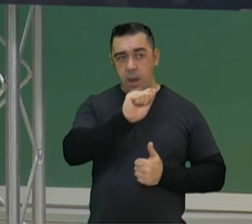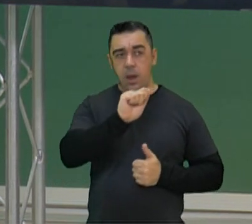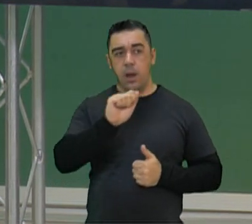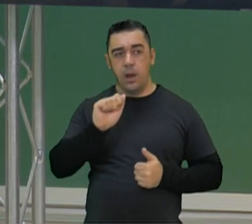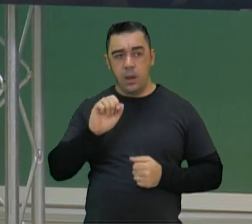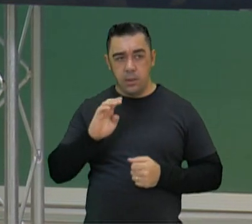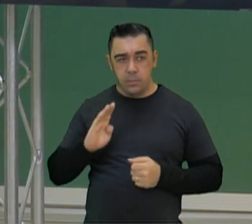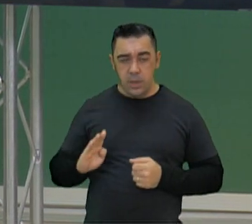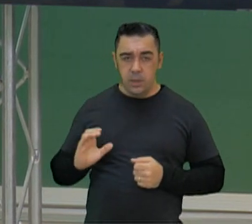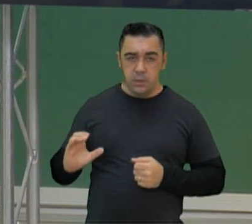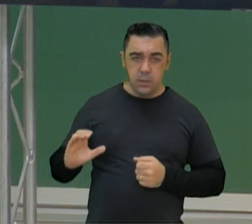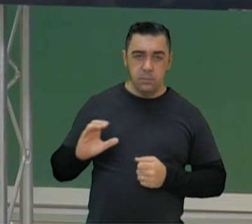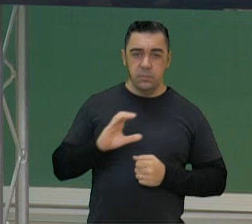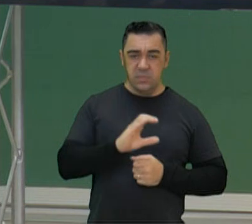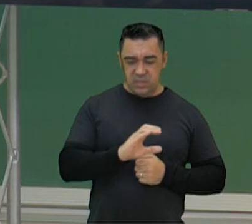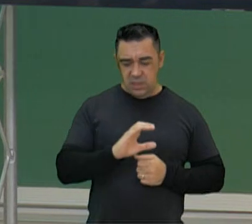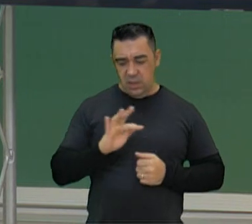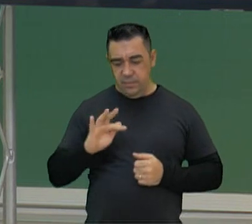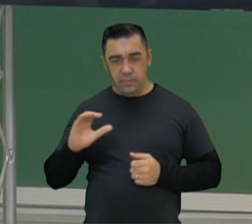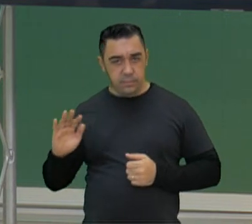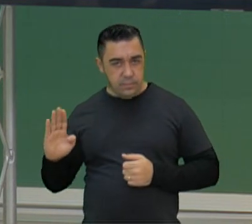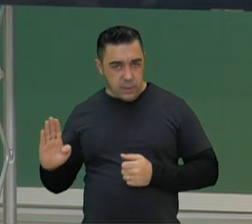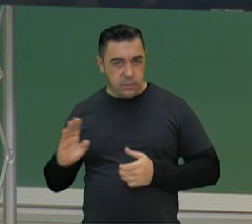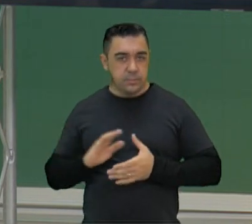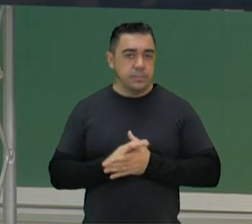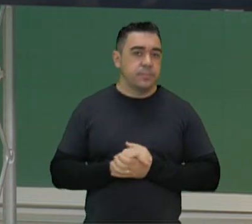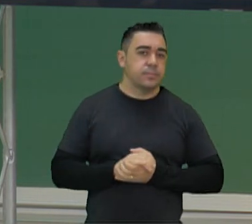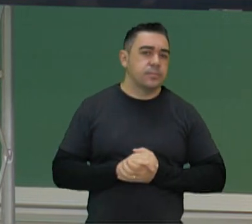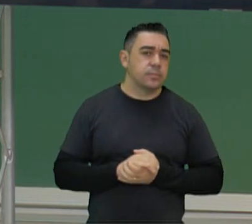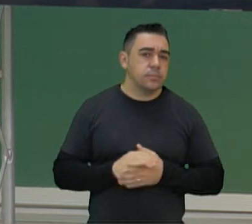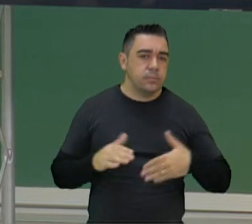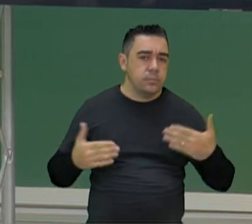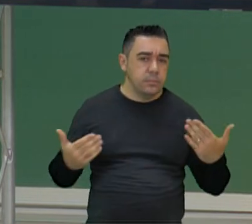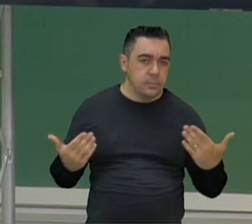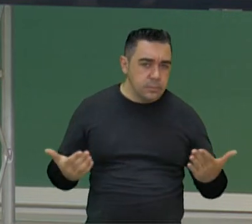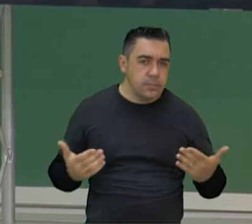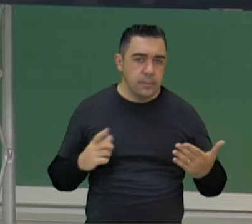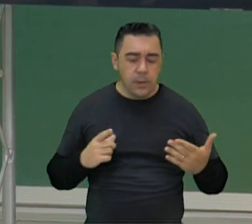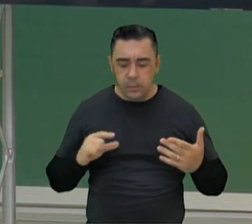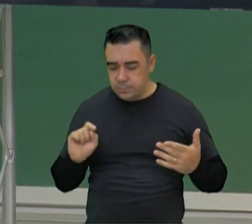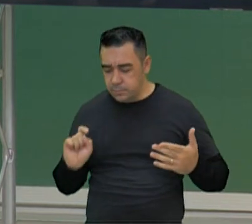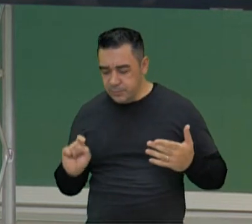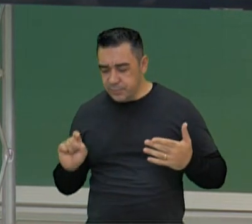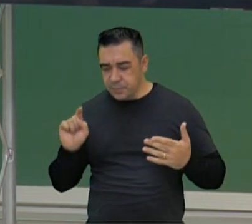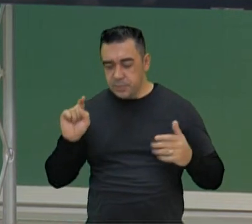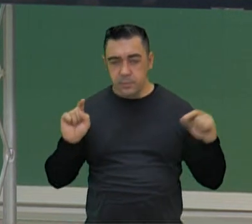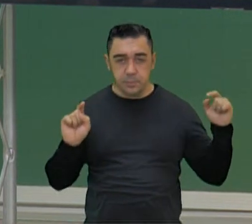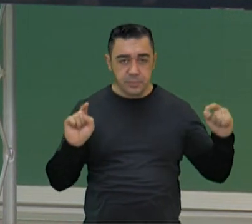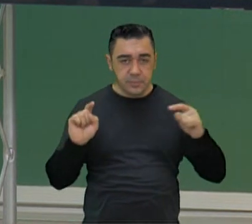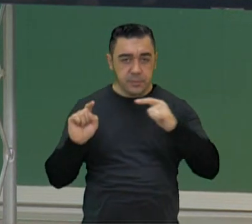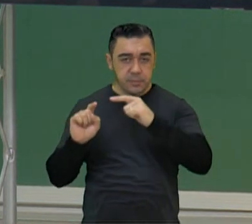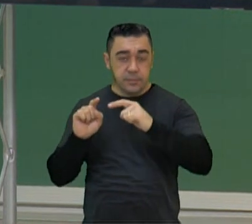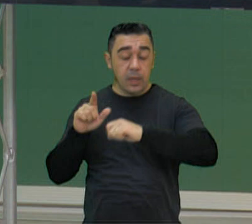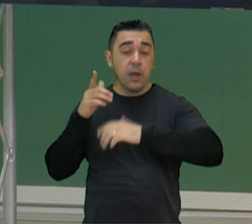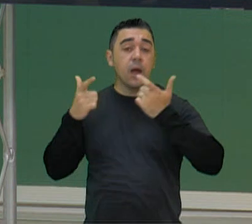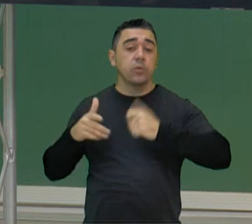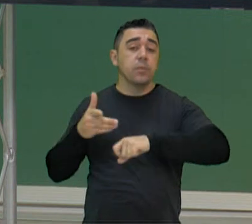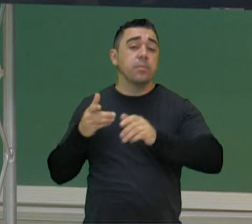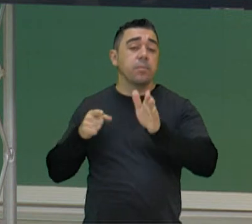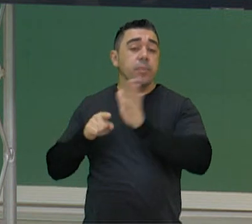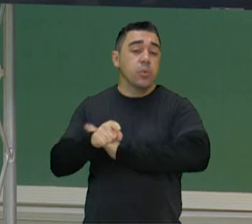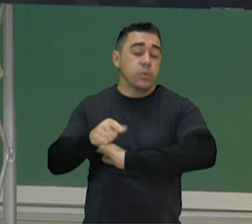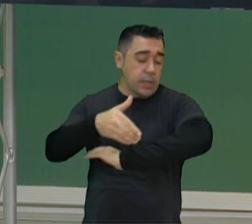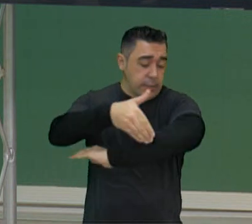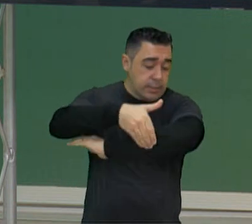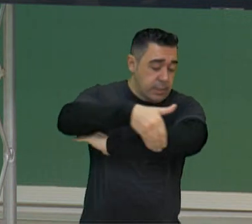C, F e B. Nessas coordenadas de ruas, ele está perguntando qual seria